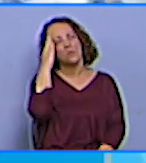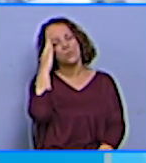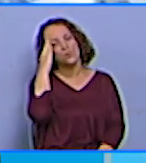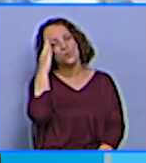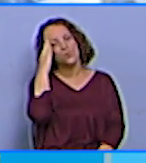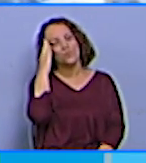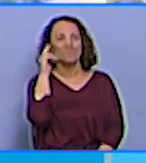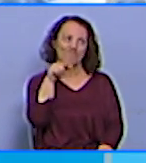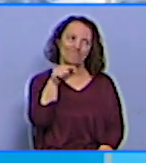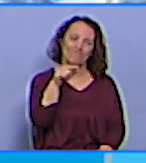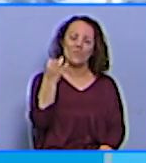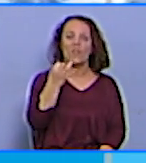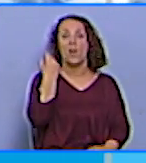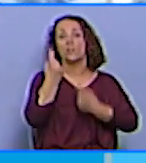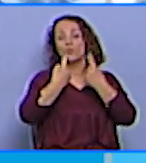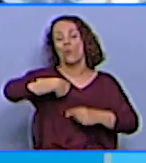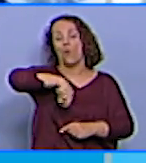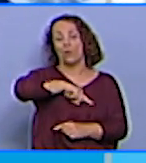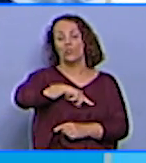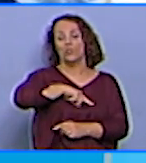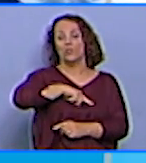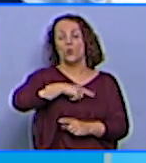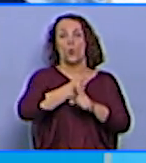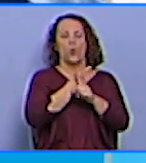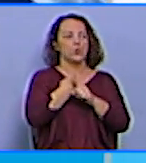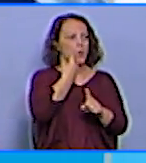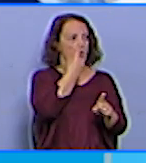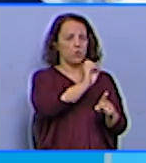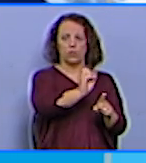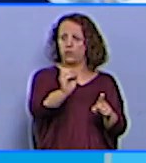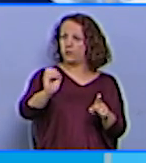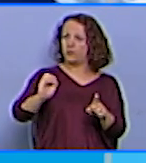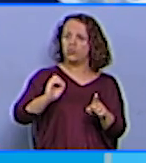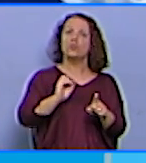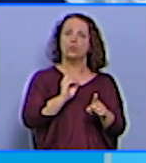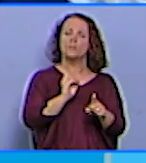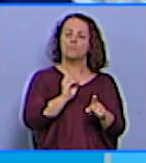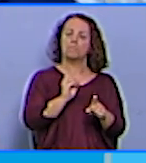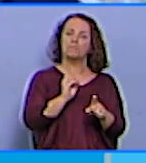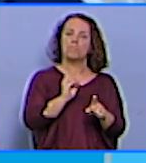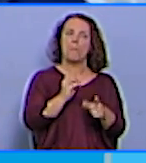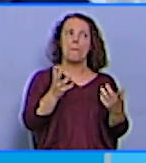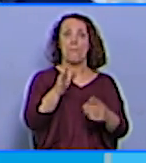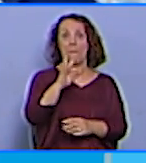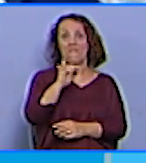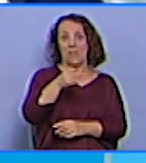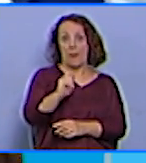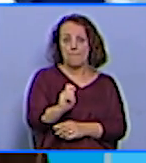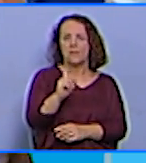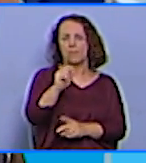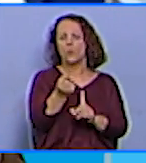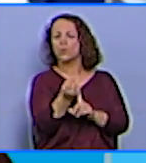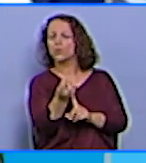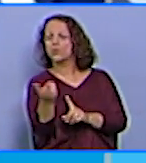aquilo que muitas vezes nós vivemos daquilo que não vemos, não é? Filipe e os outros discípulos não